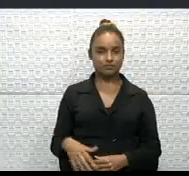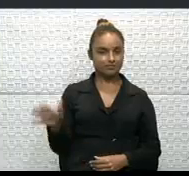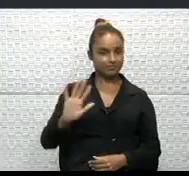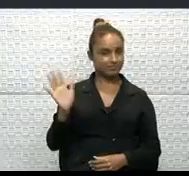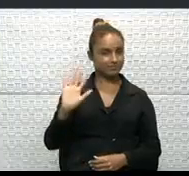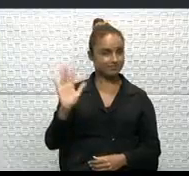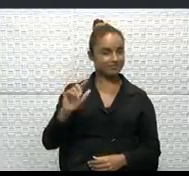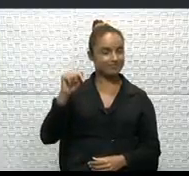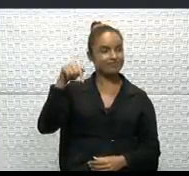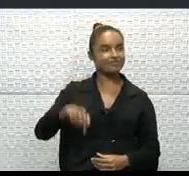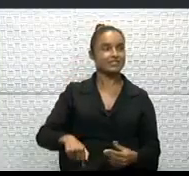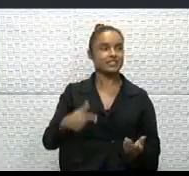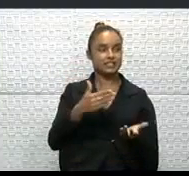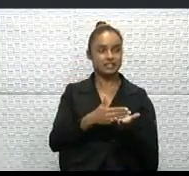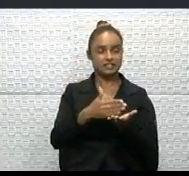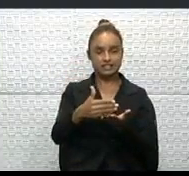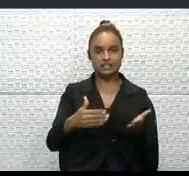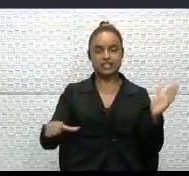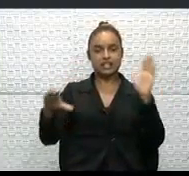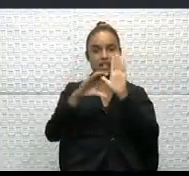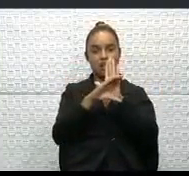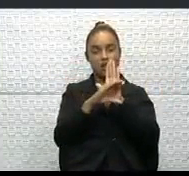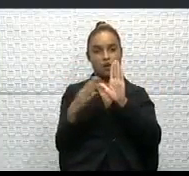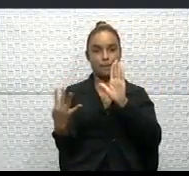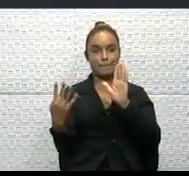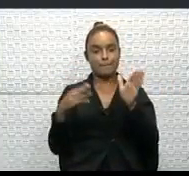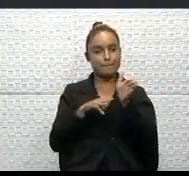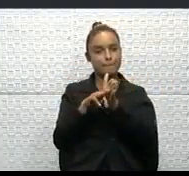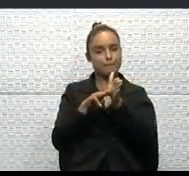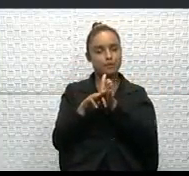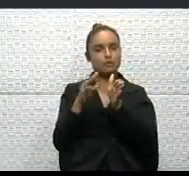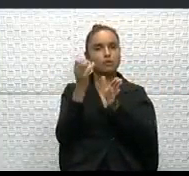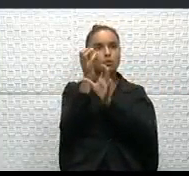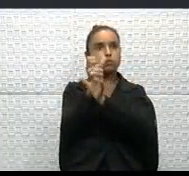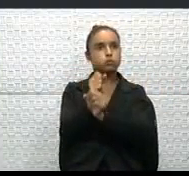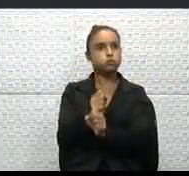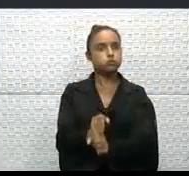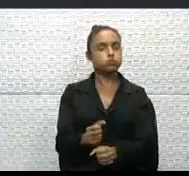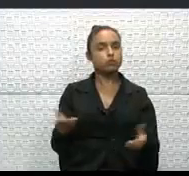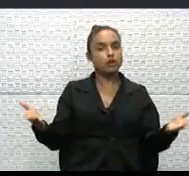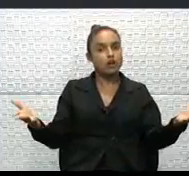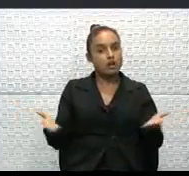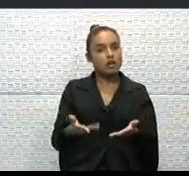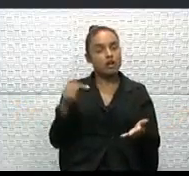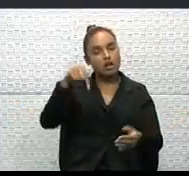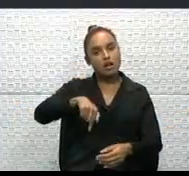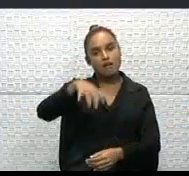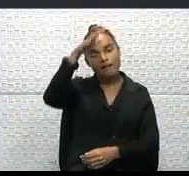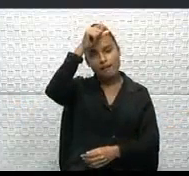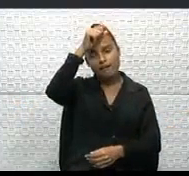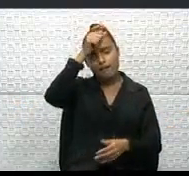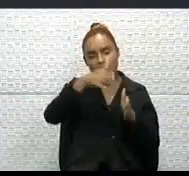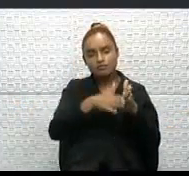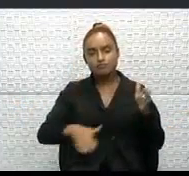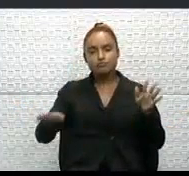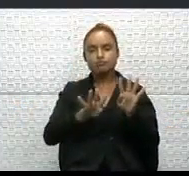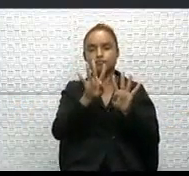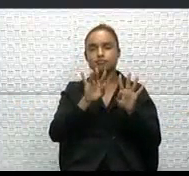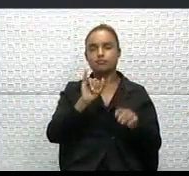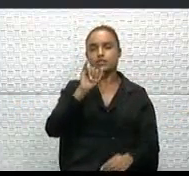Olá! Estamos começando a unidade 4 de Métodos Quantitativos. Hoje vamos aprender mais sobre a